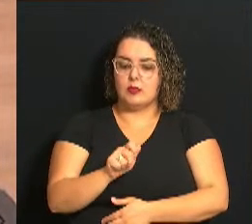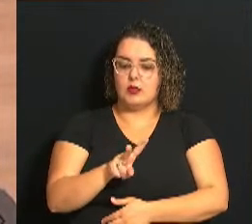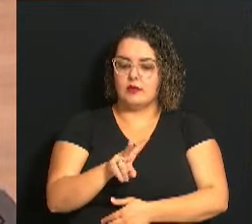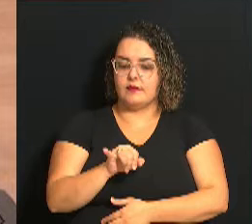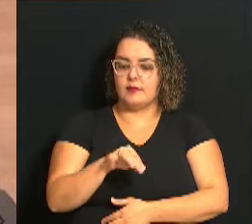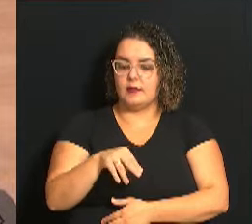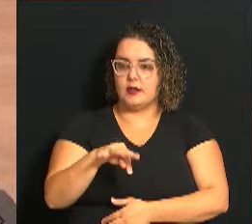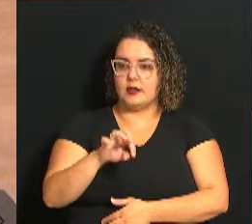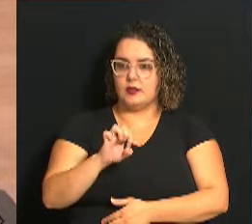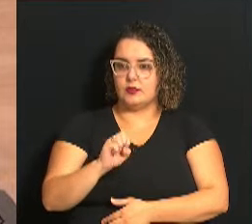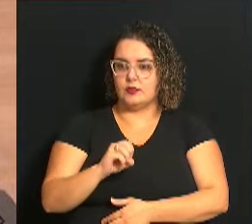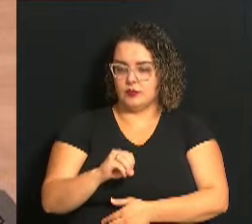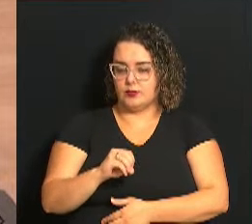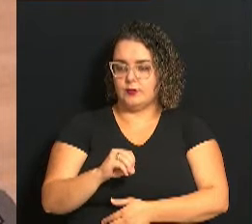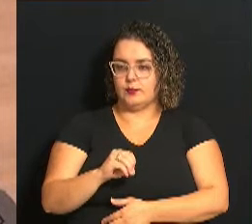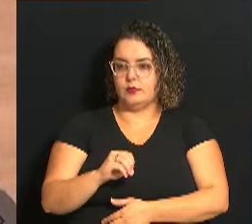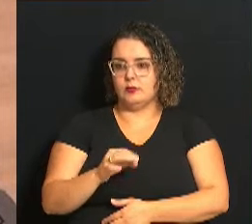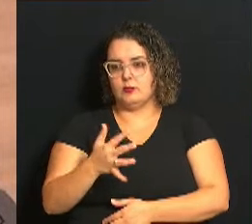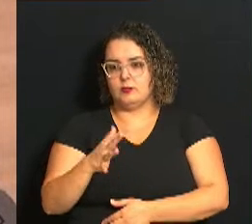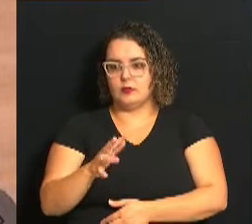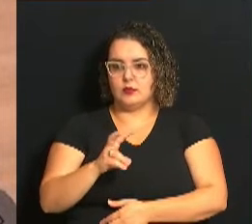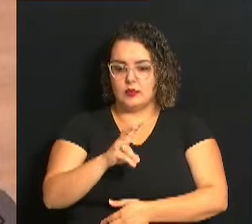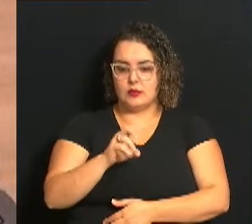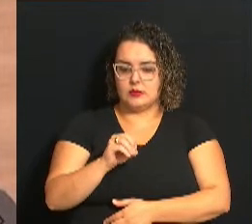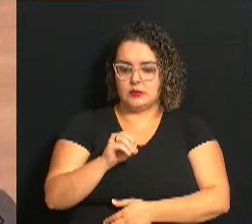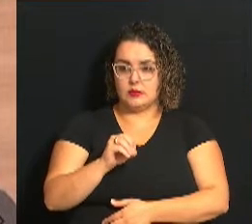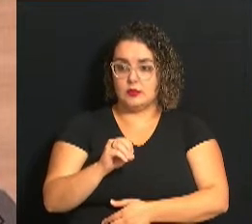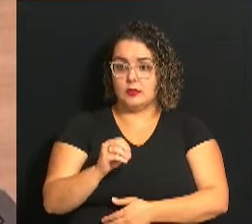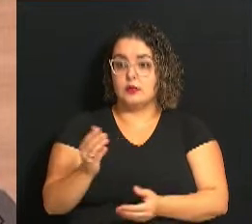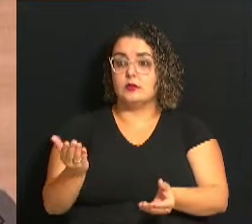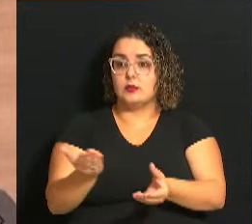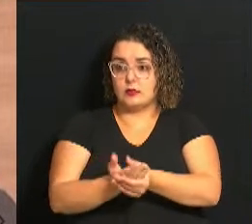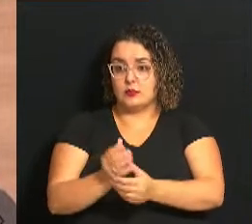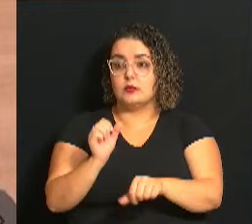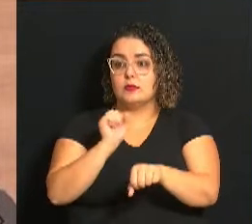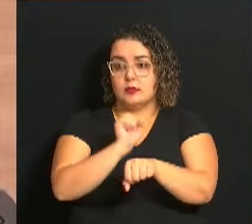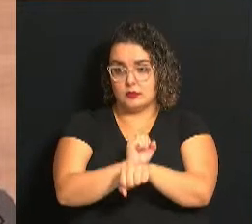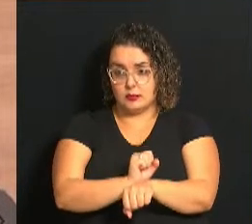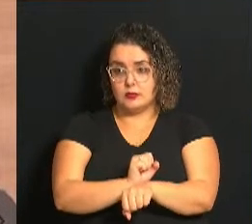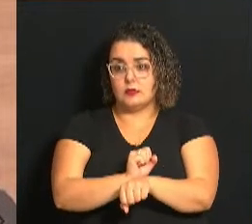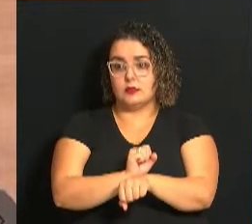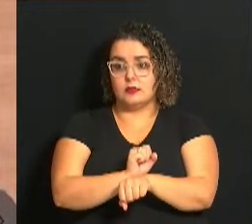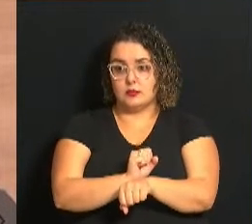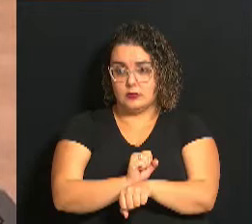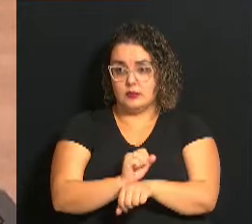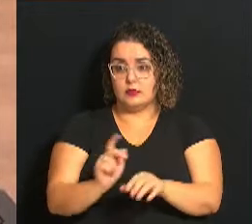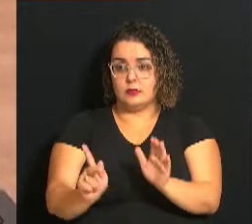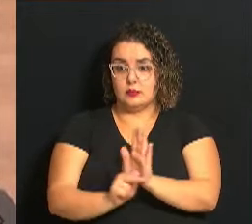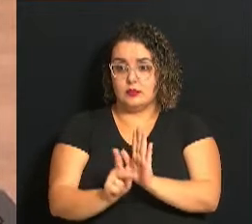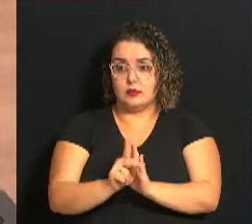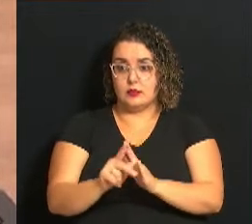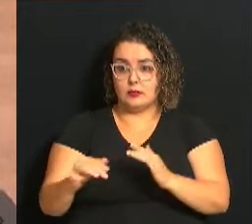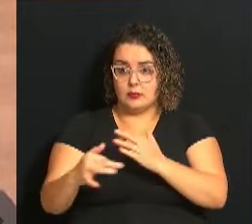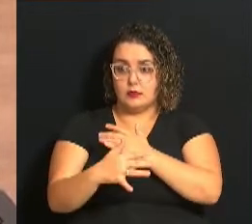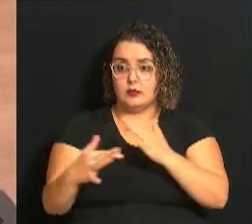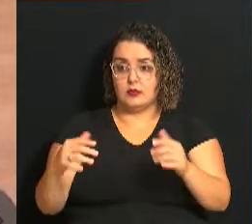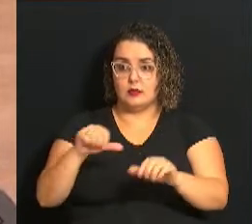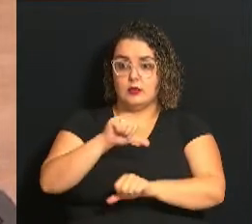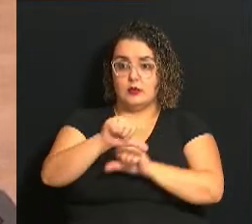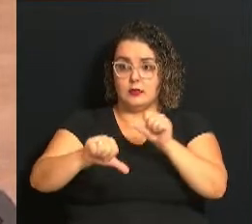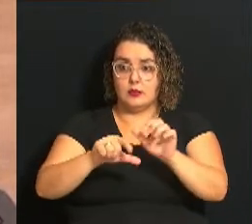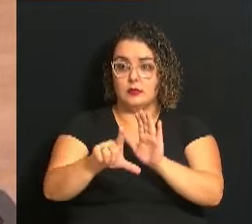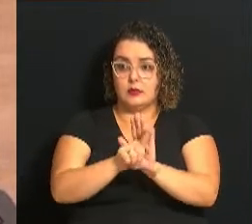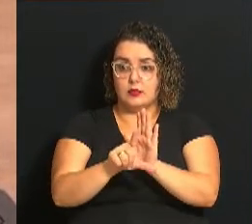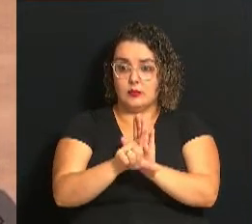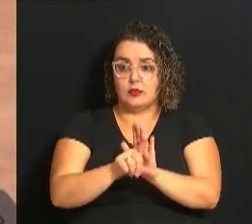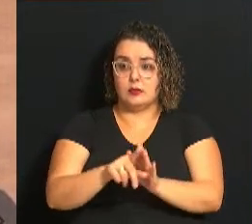uma média de mais de 50 processos aguardando dentro da Secretaria de Planejamento a alteração da lei. Então, Paulo Haddad,